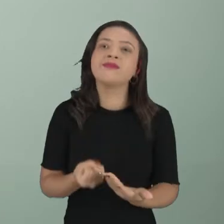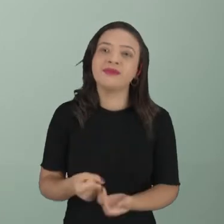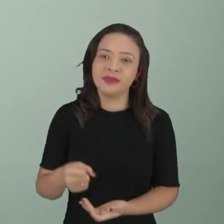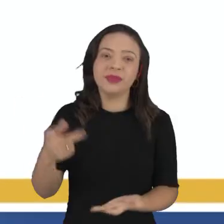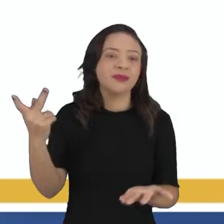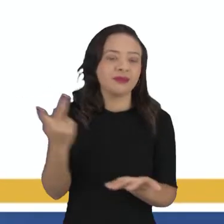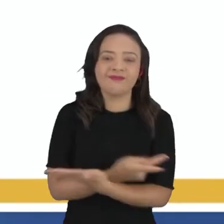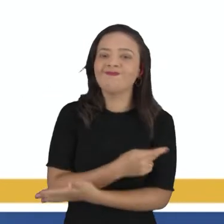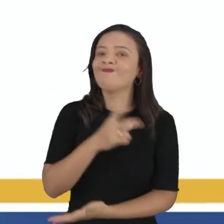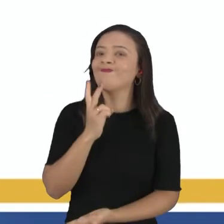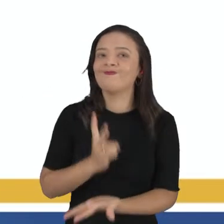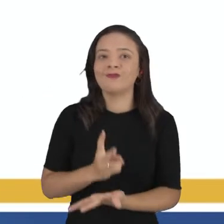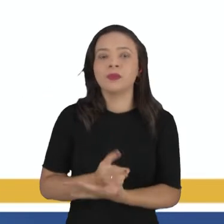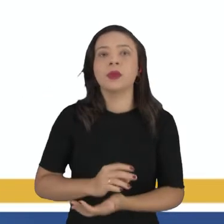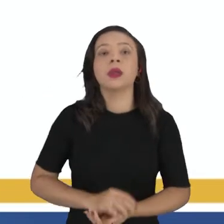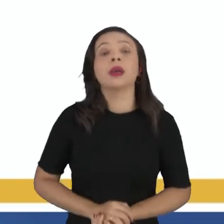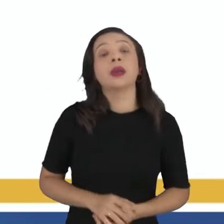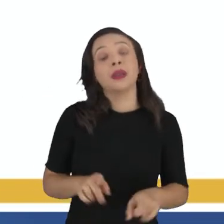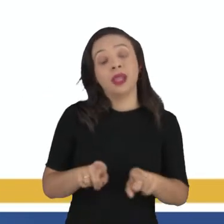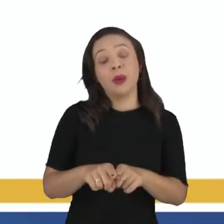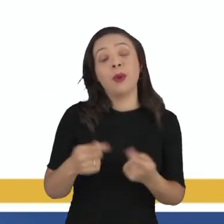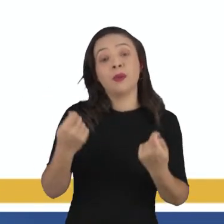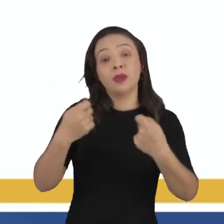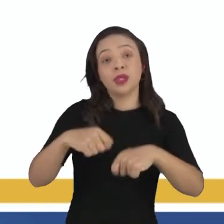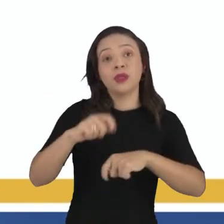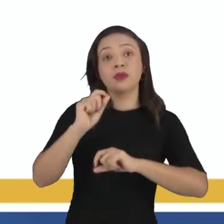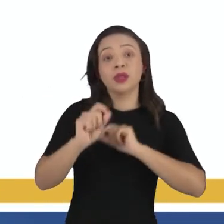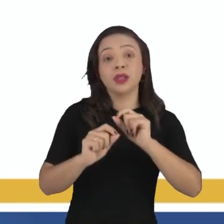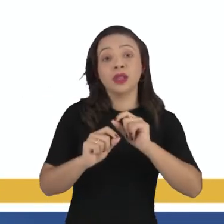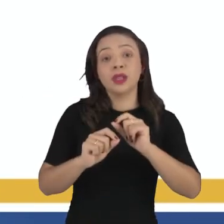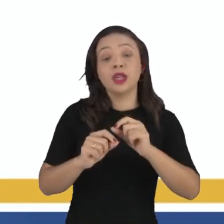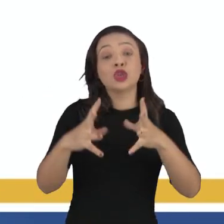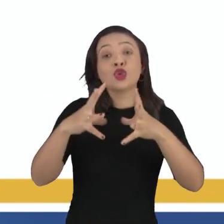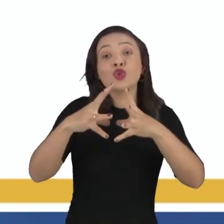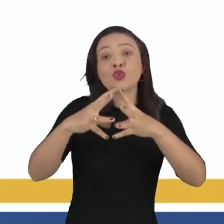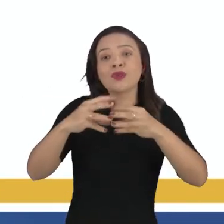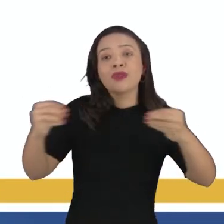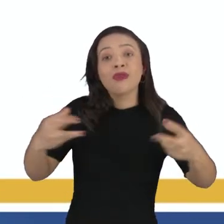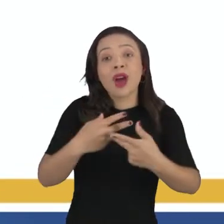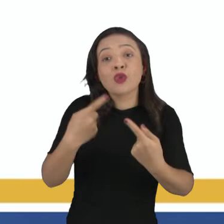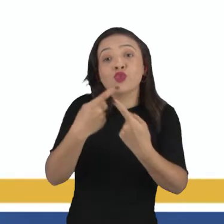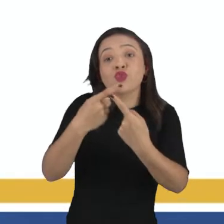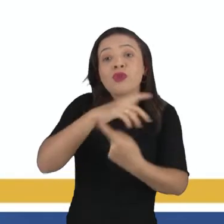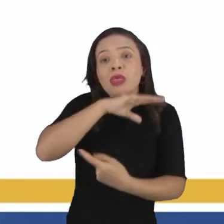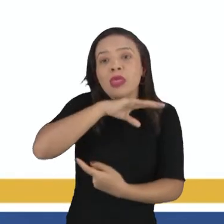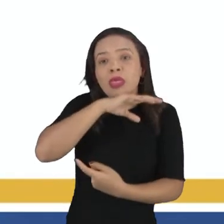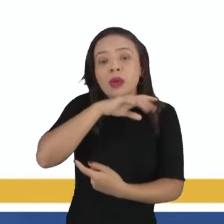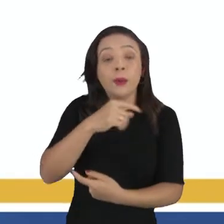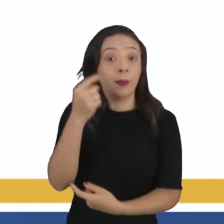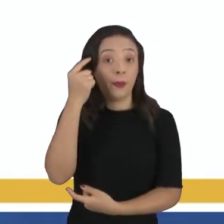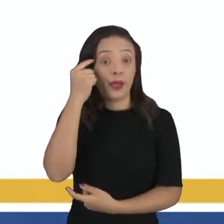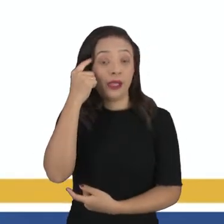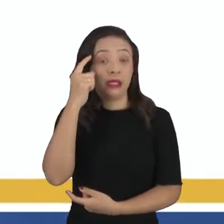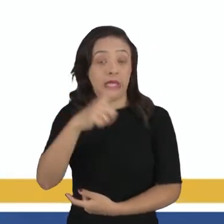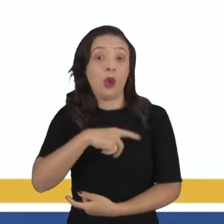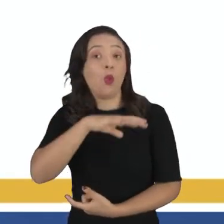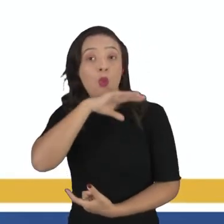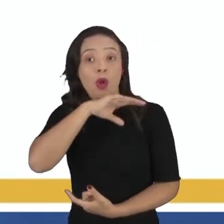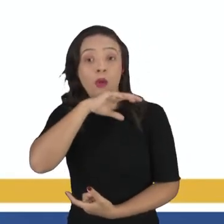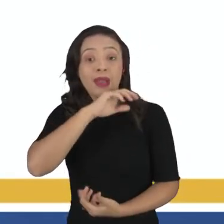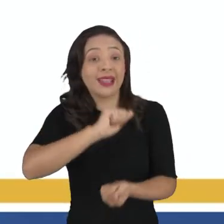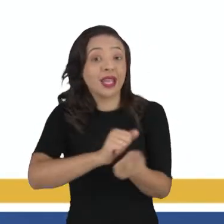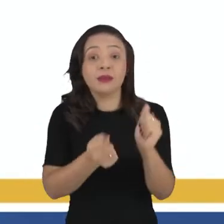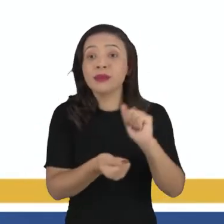ali também como terceira consequência do aquecimento global a extinção de espécies, tá? Imagine, uma espécie, ela é adaptada